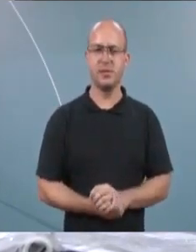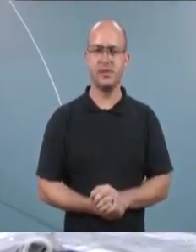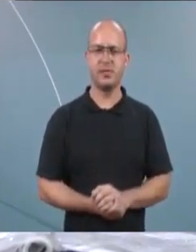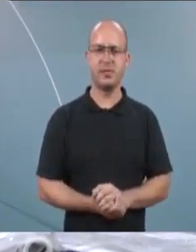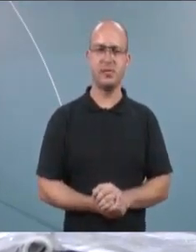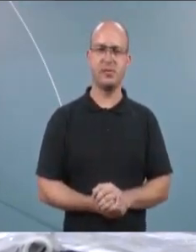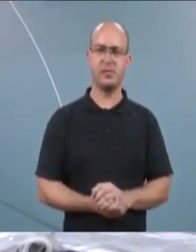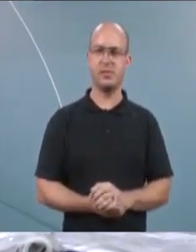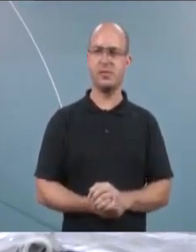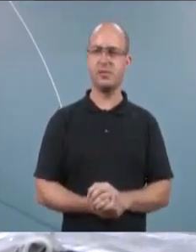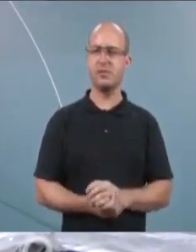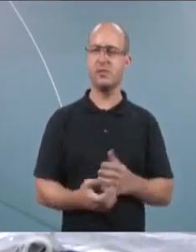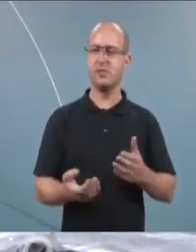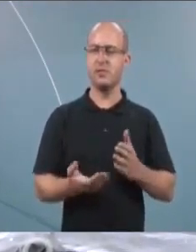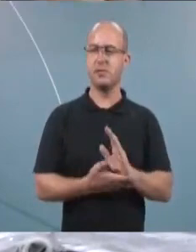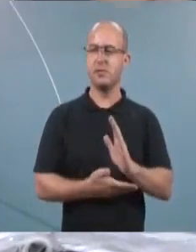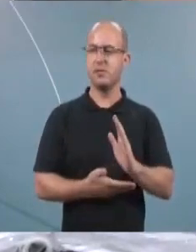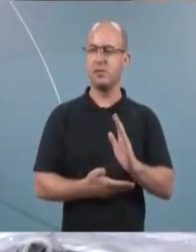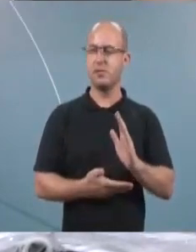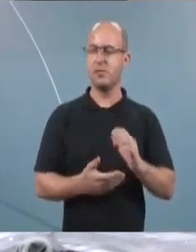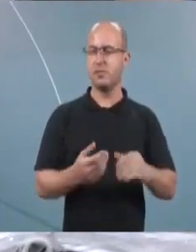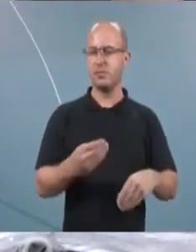estão aprovado